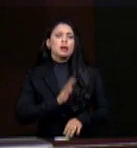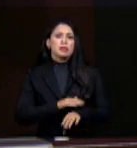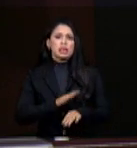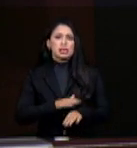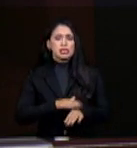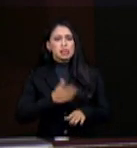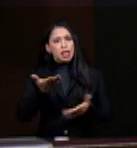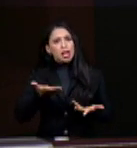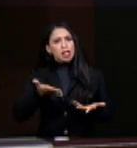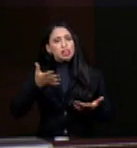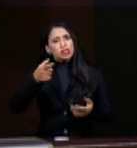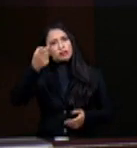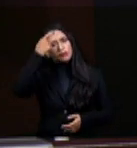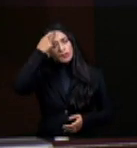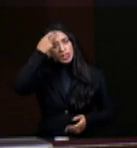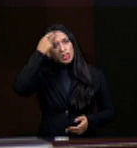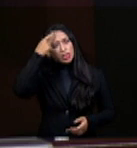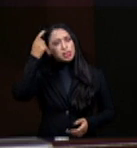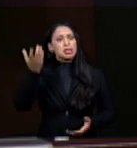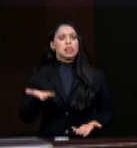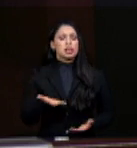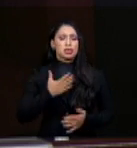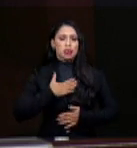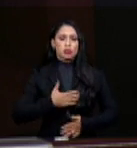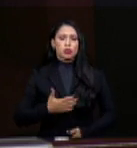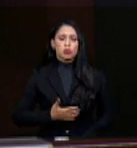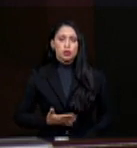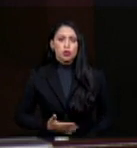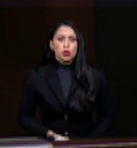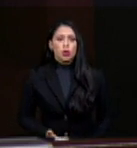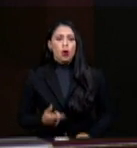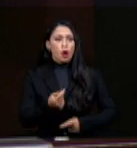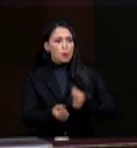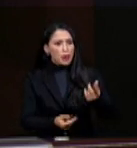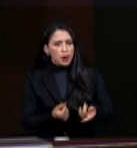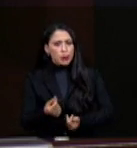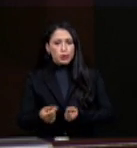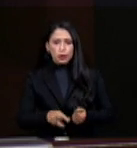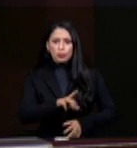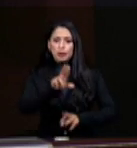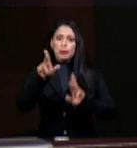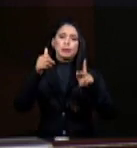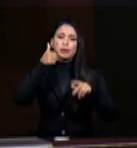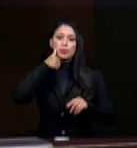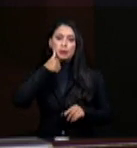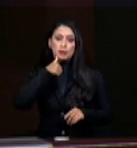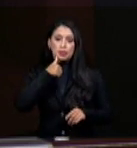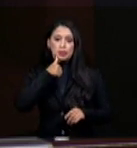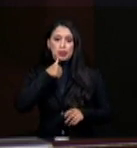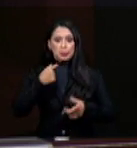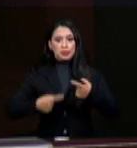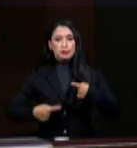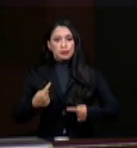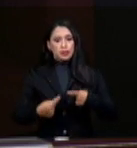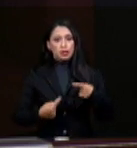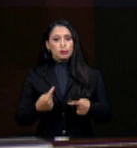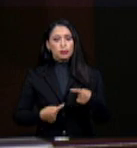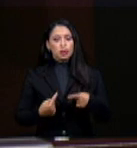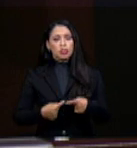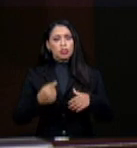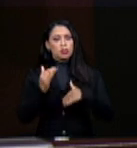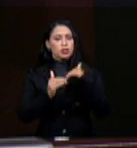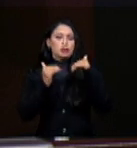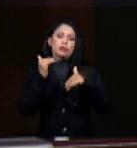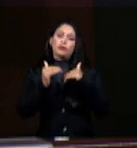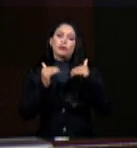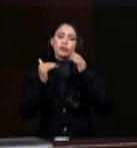mental e vulnerabilidade socioeconômica das diversas mulheres. A política de desenvolvimento internacional do